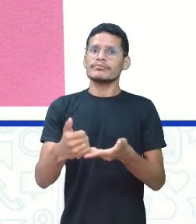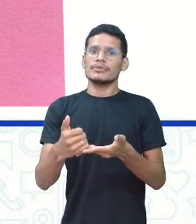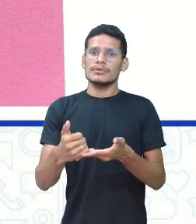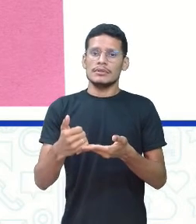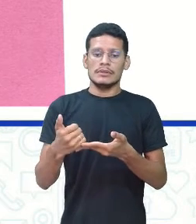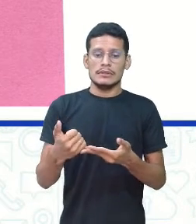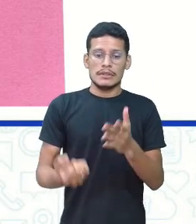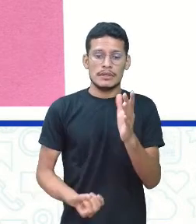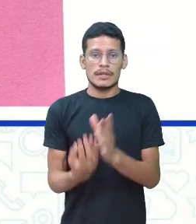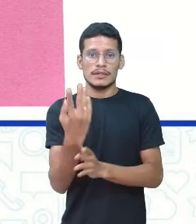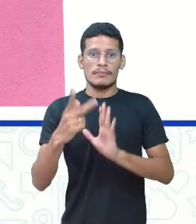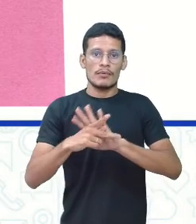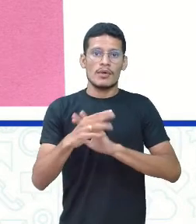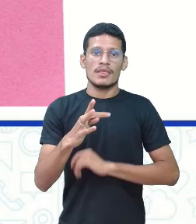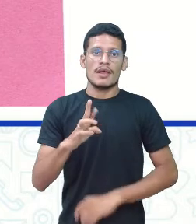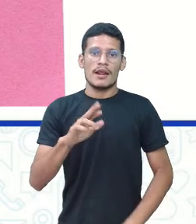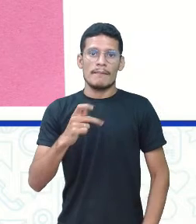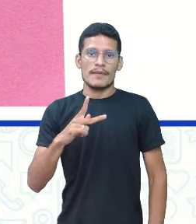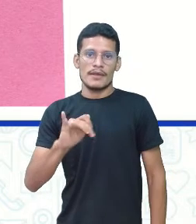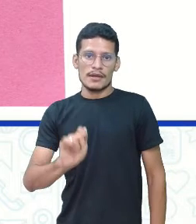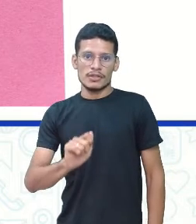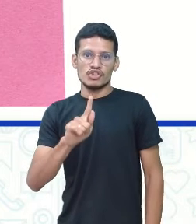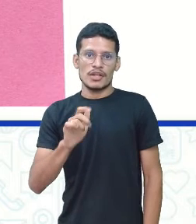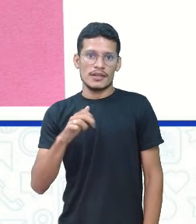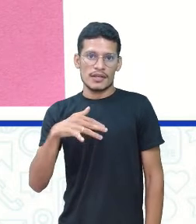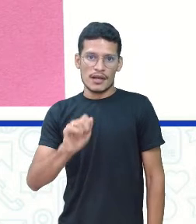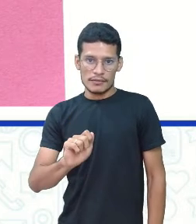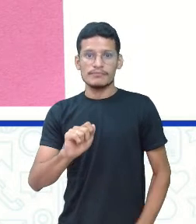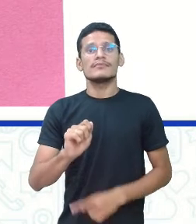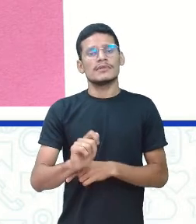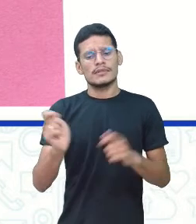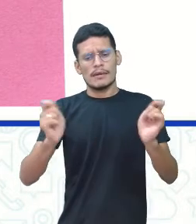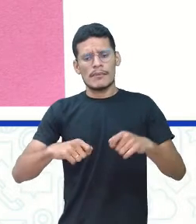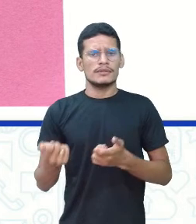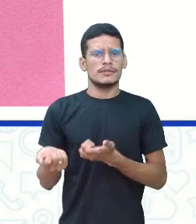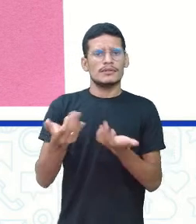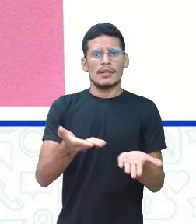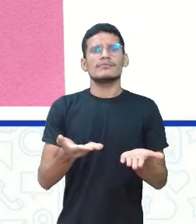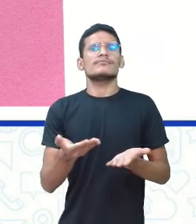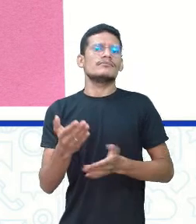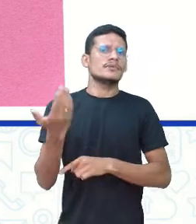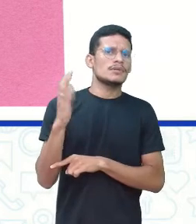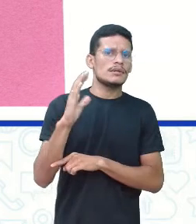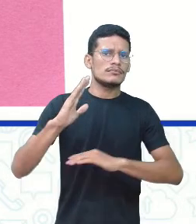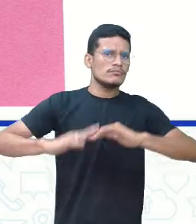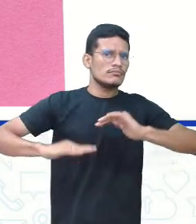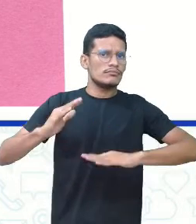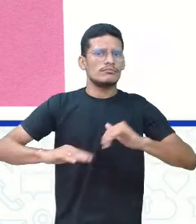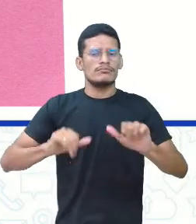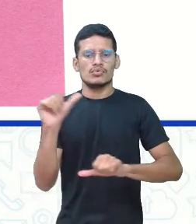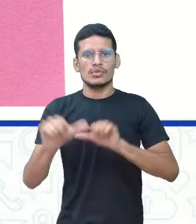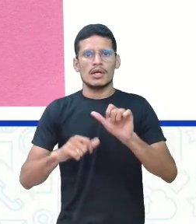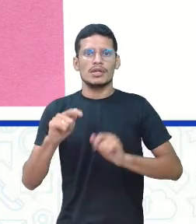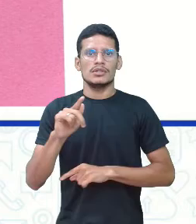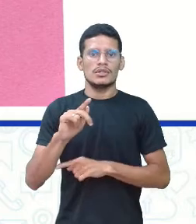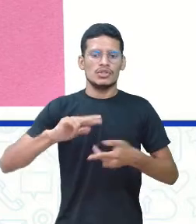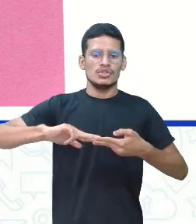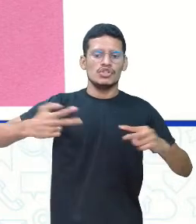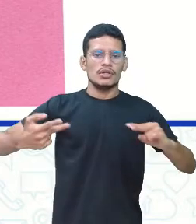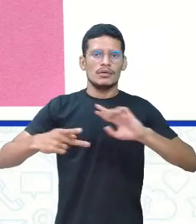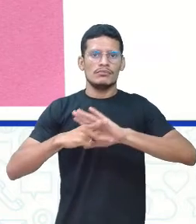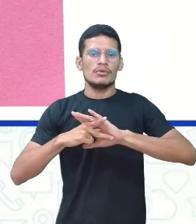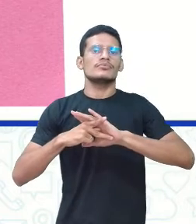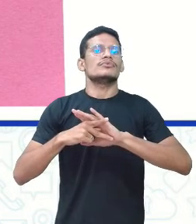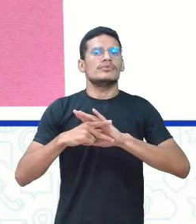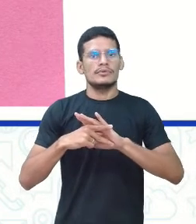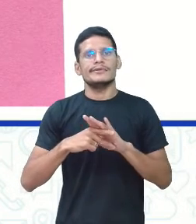surgimento da terapia gênica e possibilitou aos cientistas modificar o conjunto de genes de um indivíduo. Então,